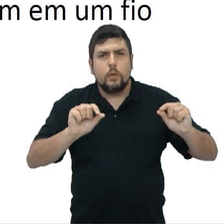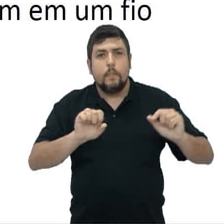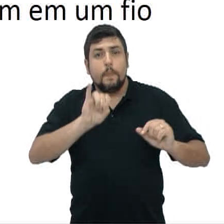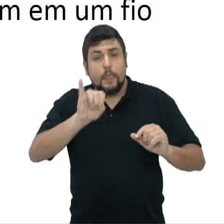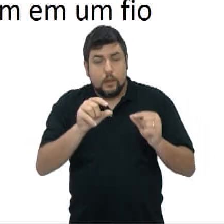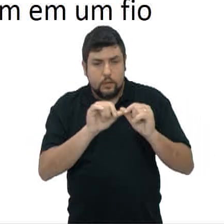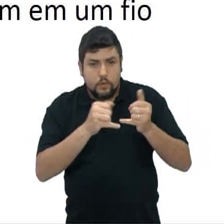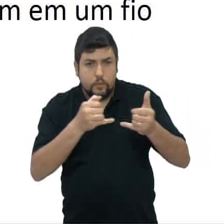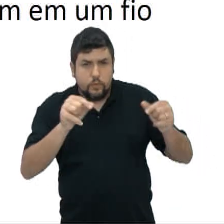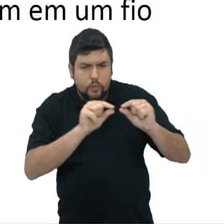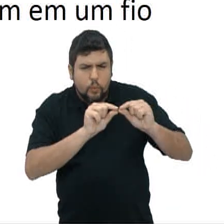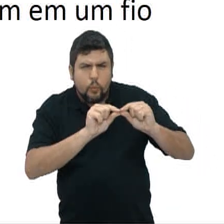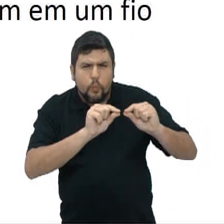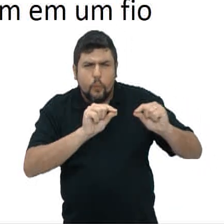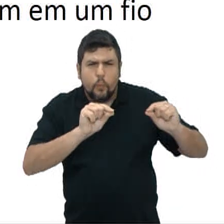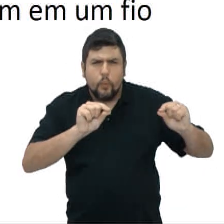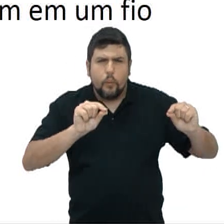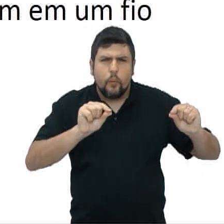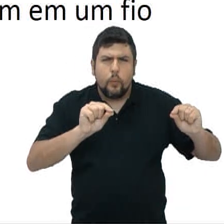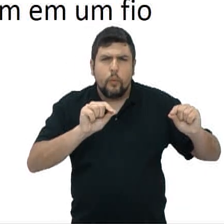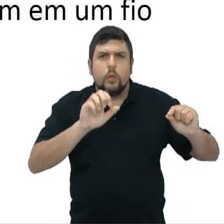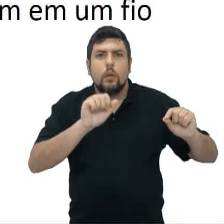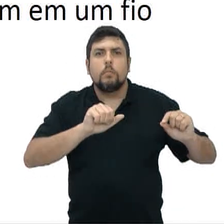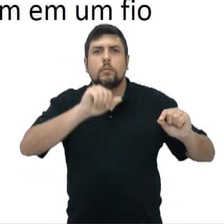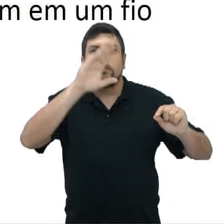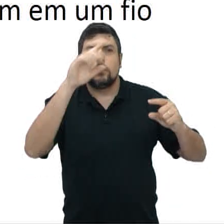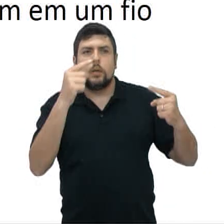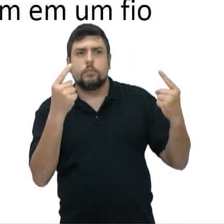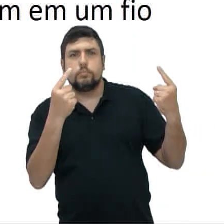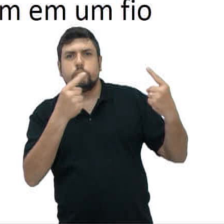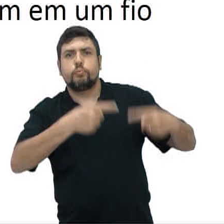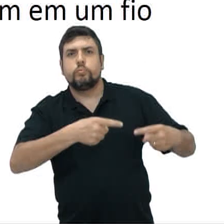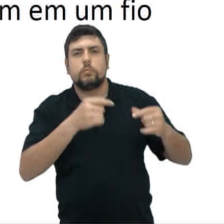a espessura do fio, maior oposição, maior a resistência.